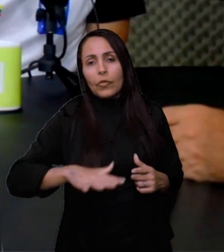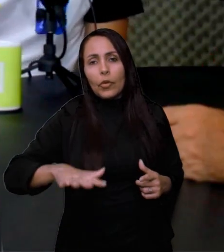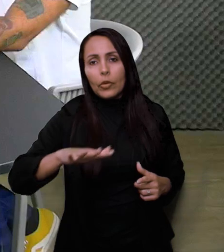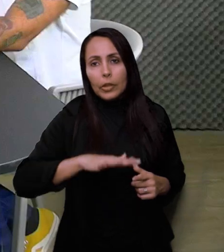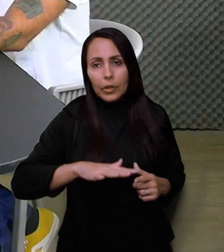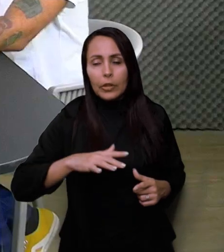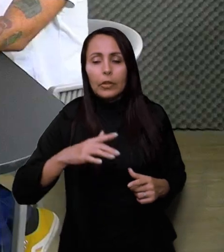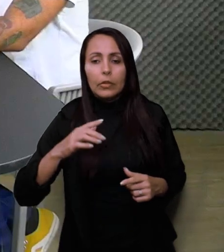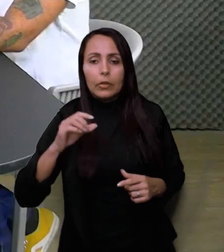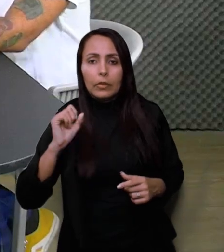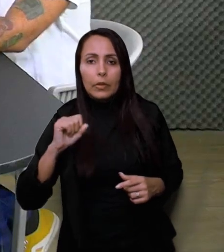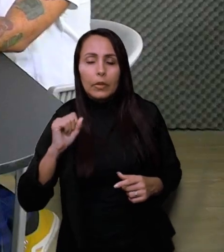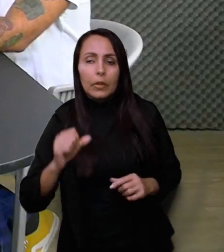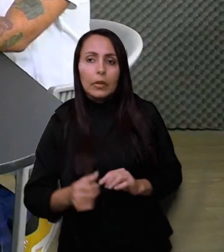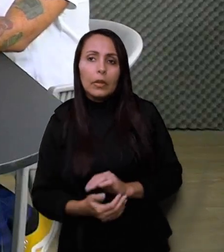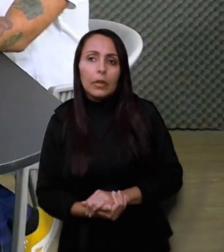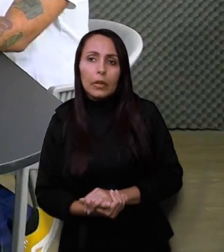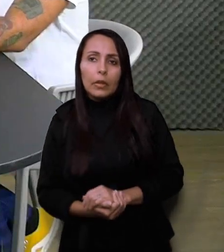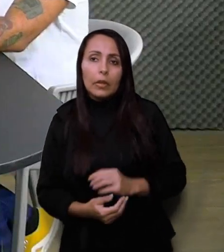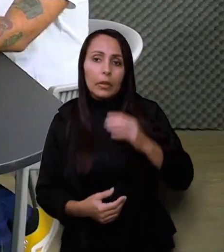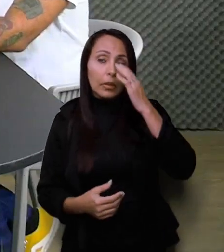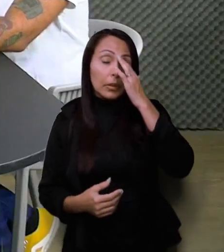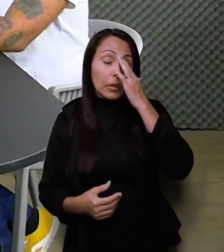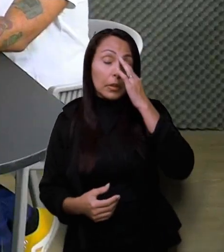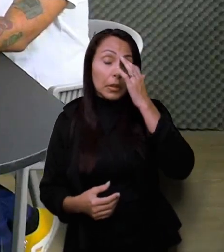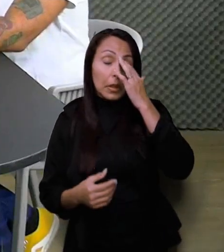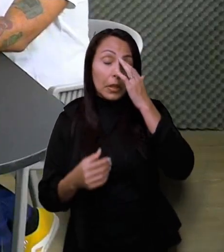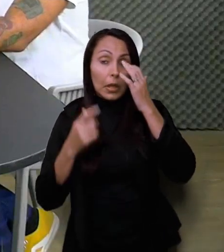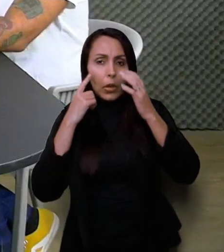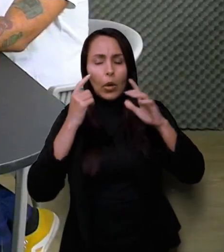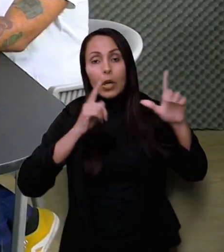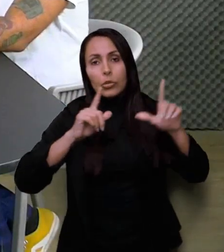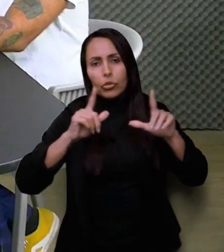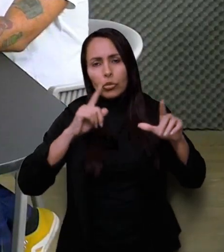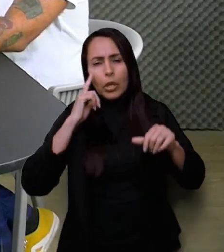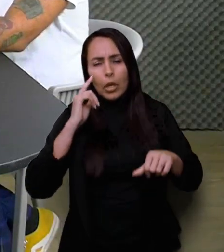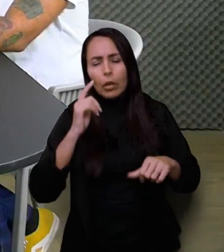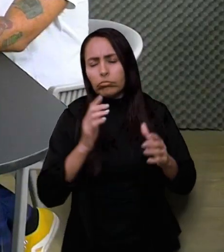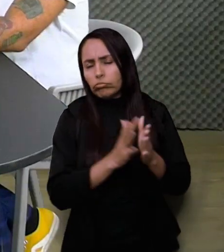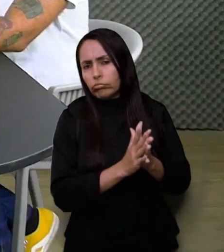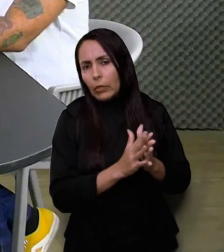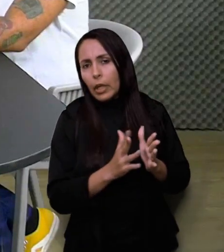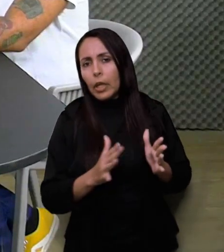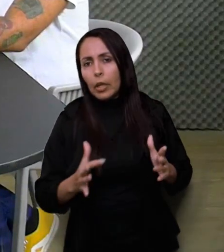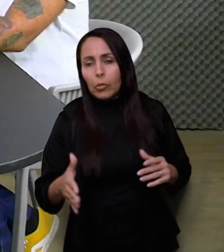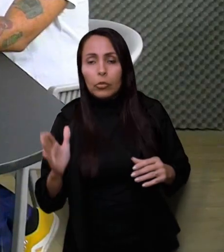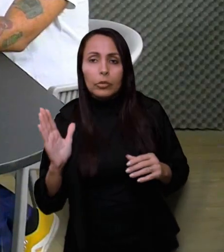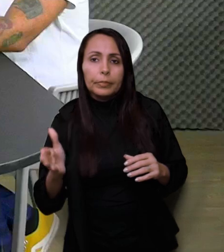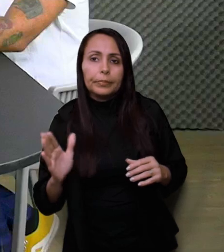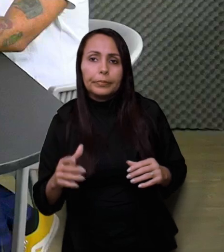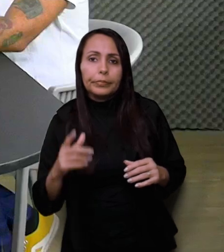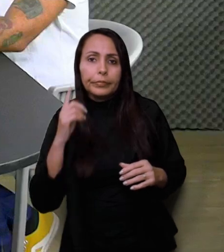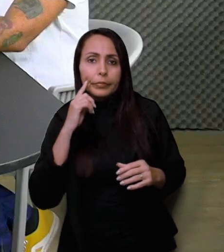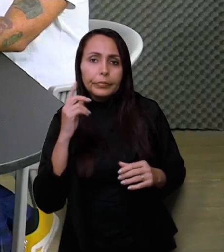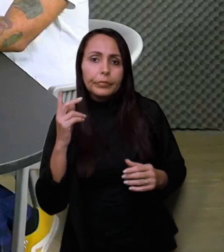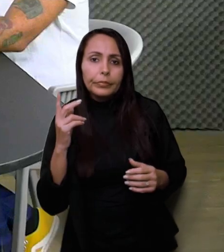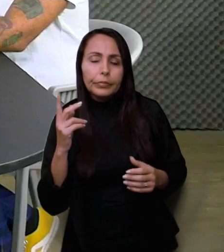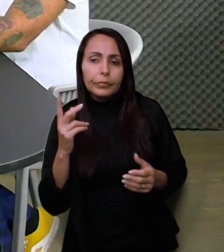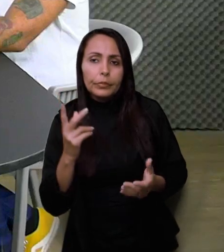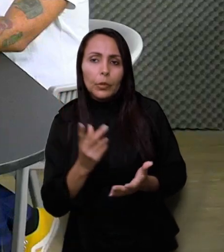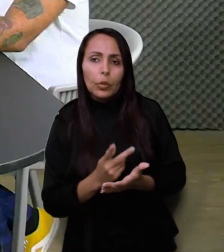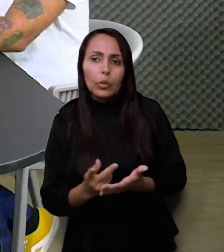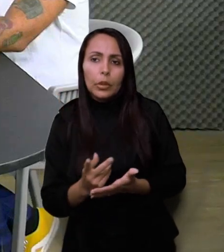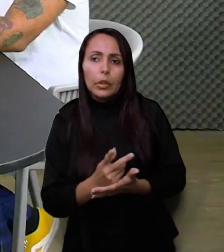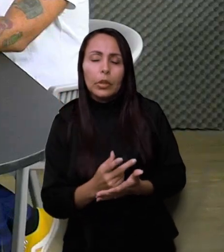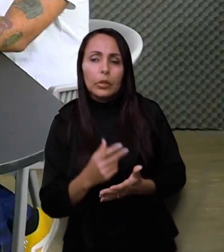imagina. Tem um desenho que eu assisti há um tempo, assim, faz bastante tempo, que é Procurando Nemo. Ah, As